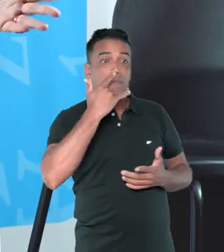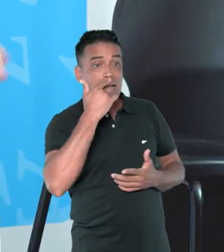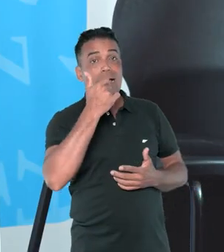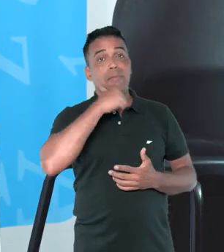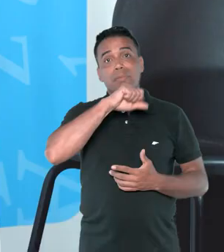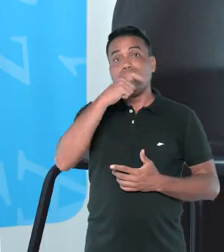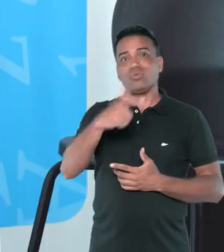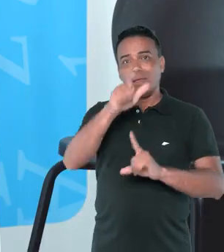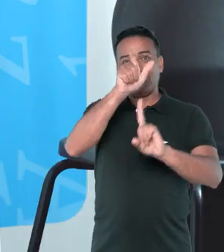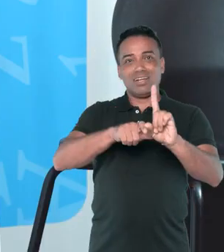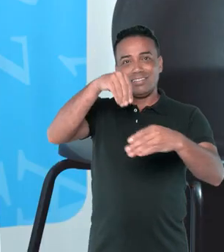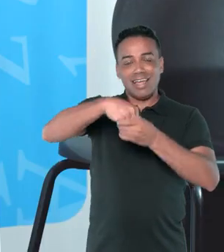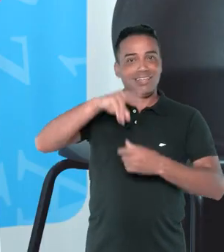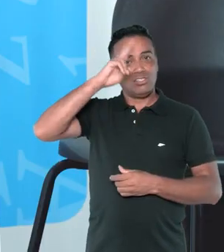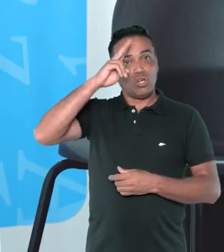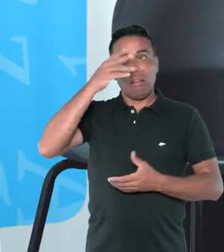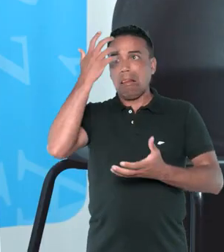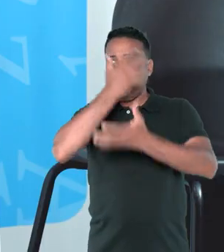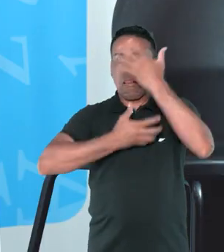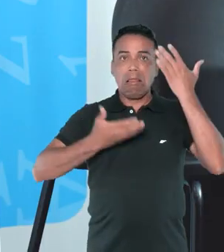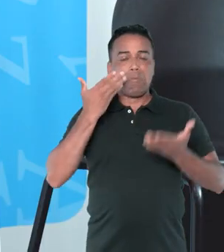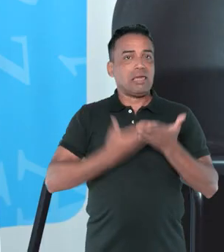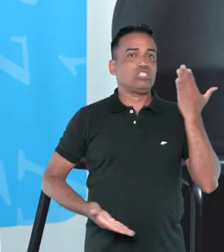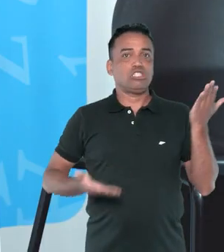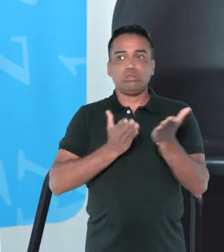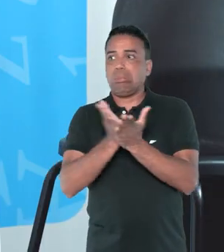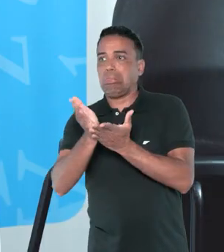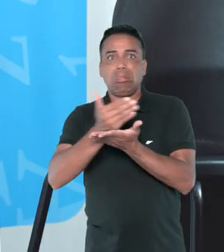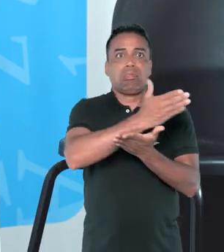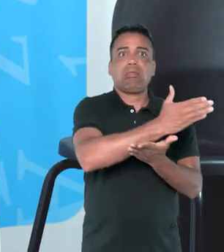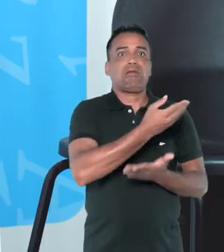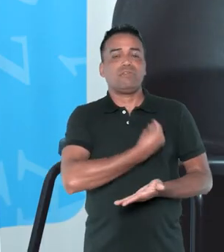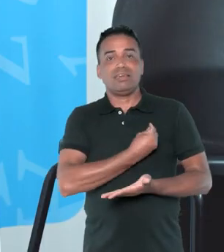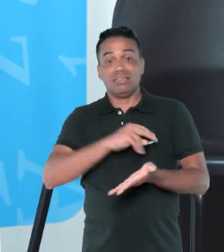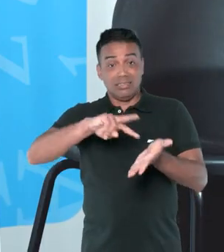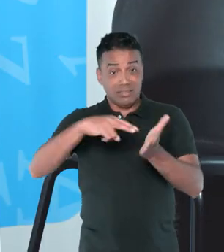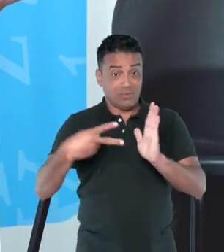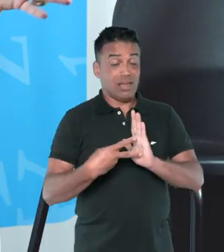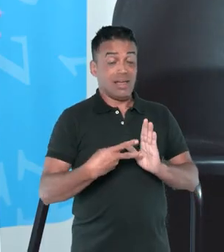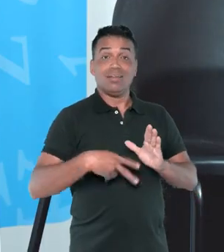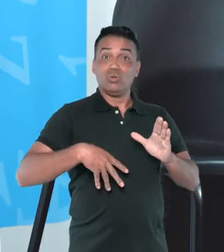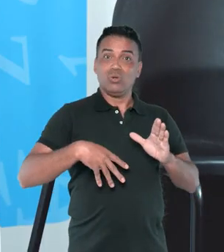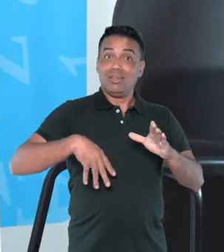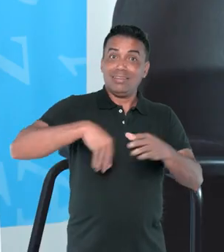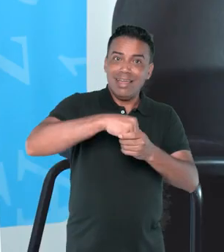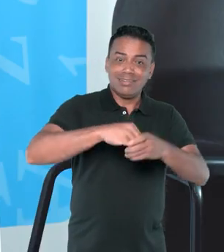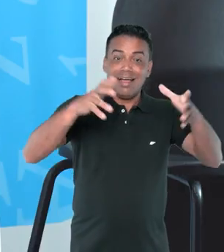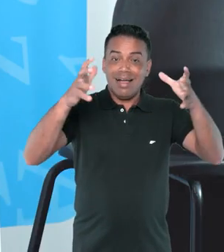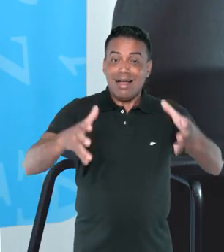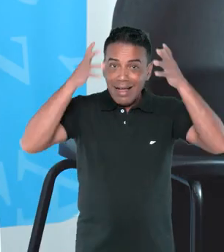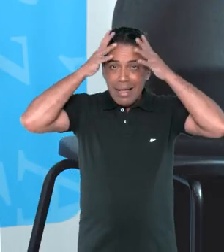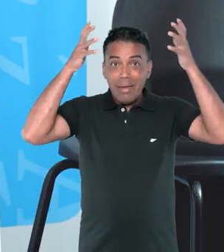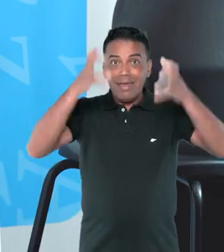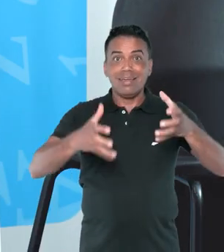não tem mãe, e está perdido na vida, e ele encontra da forma mais absurda um sentido para a vida dele depois que ele entra nessa cabeça do santo. Não é uma